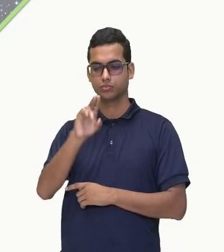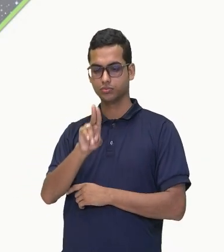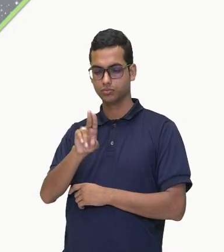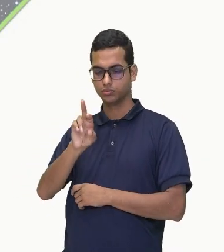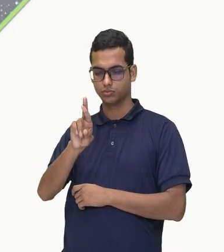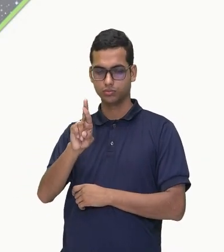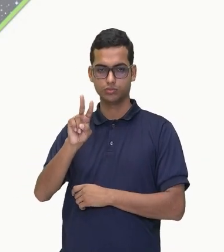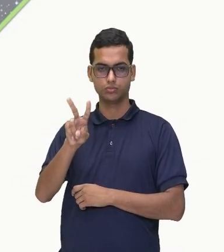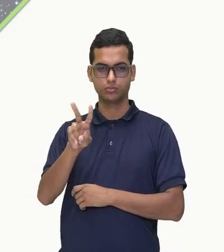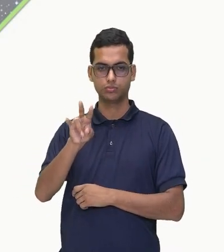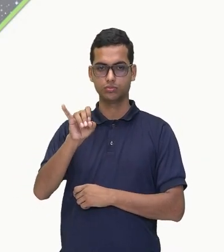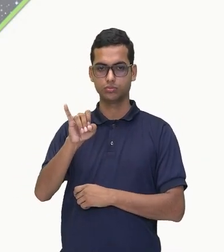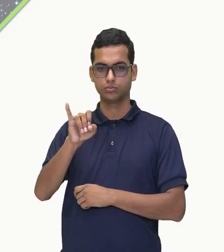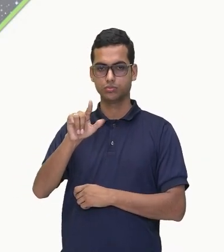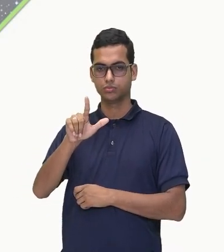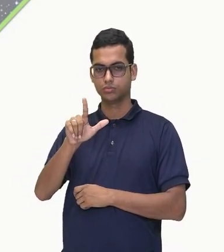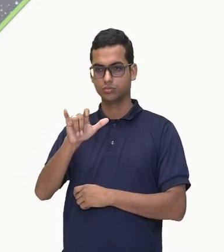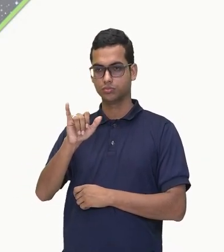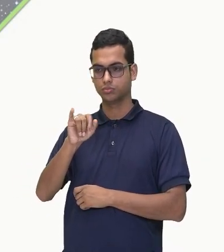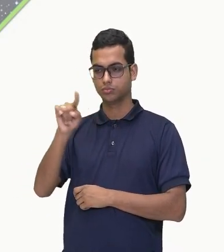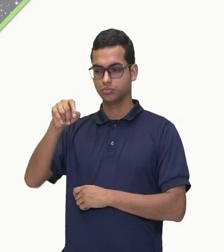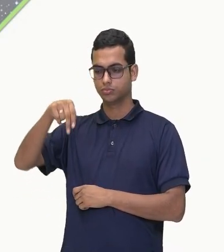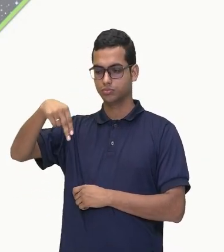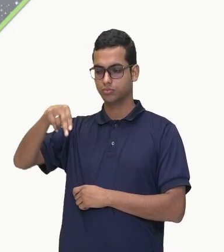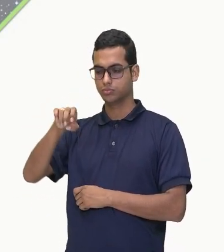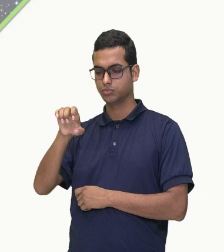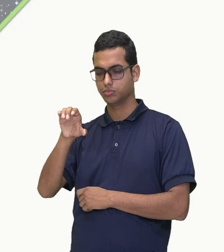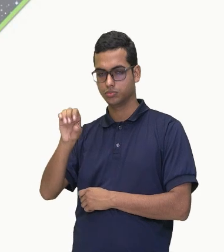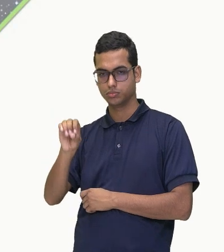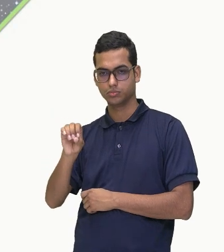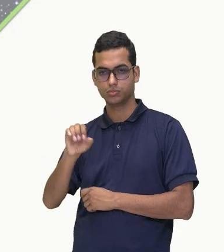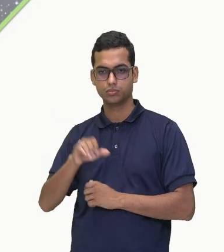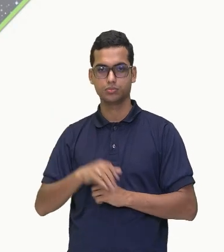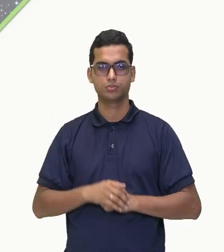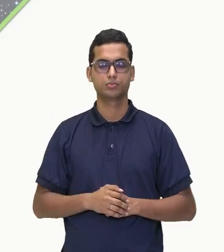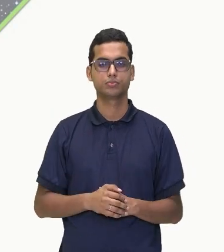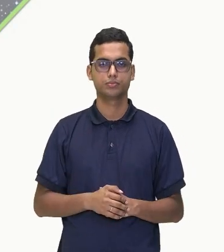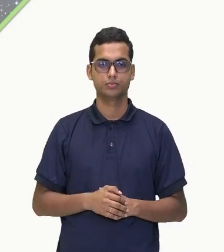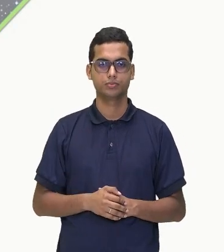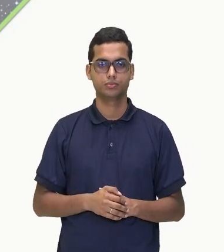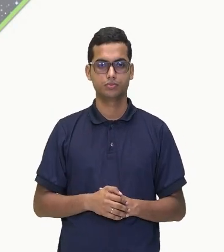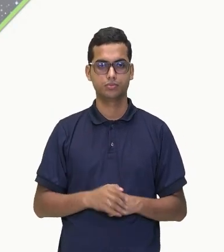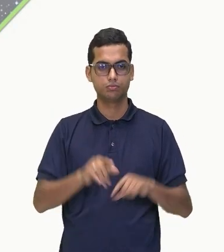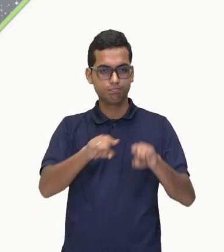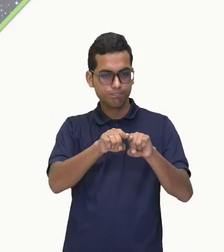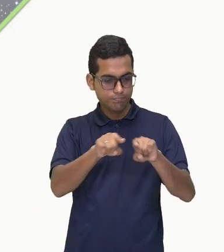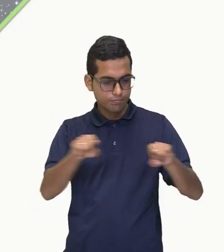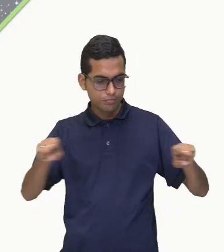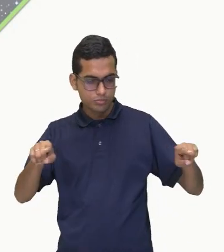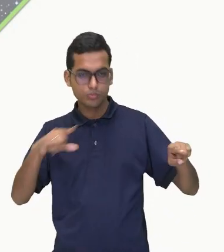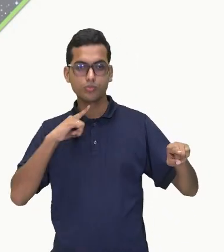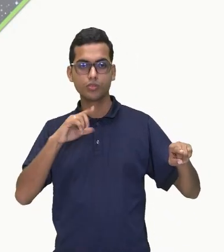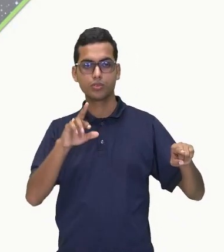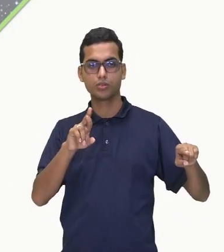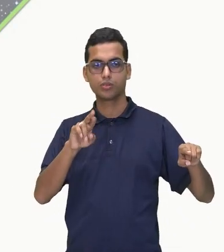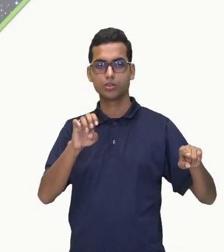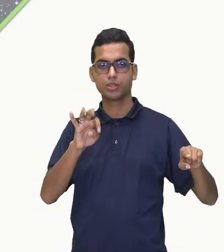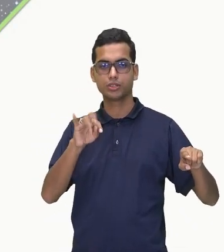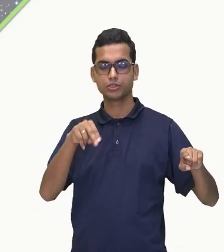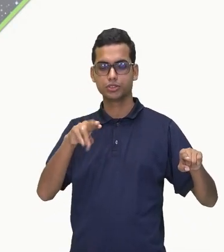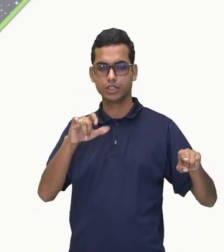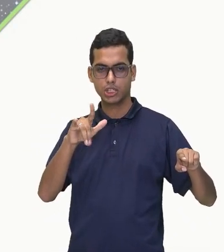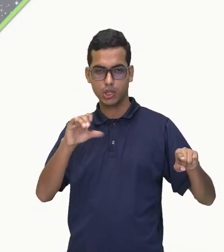que a trajetória for uma reta, o movimento será retilíneo. Se for uma curva, o movimento